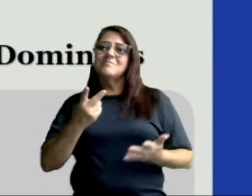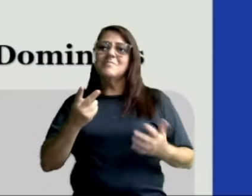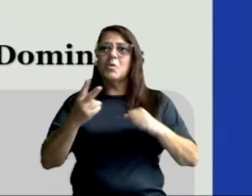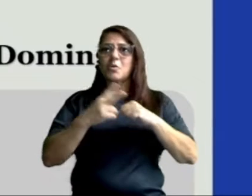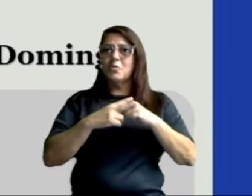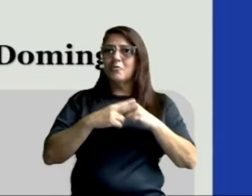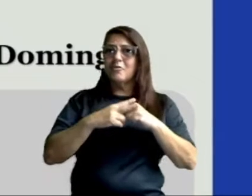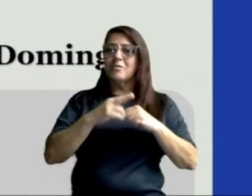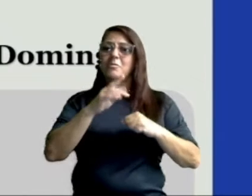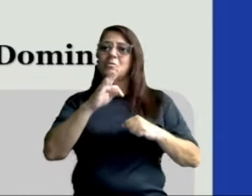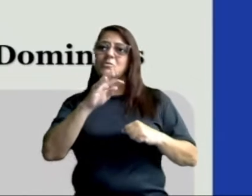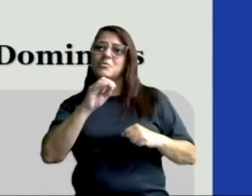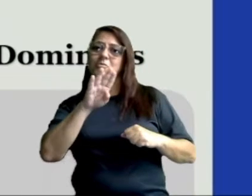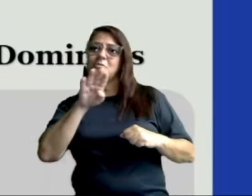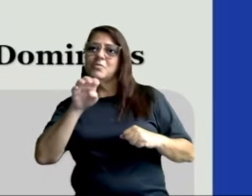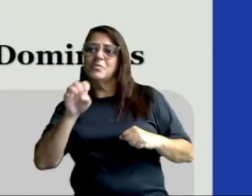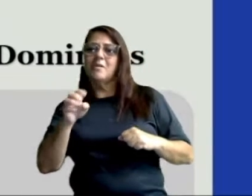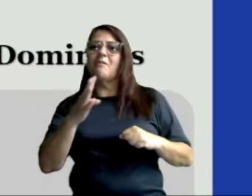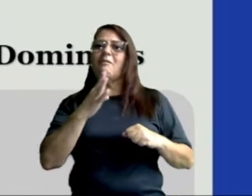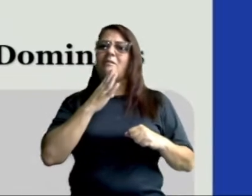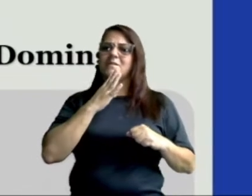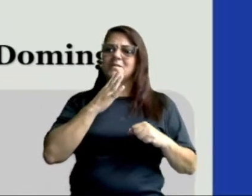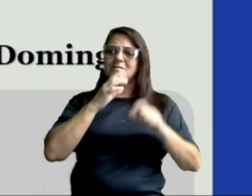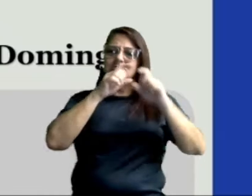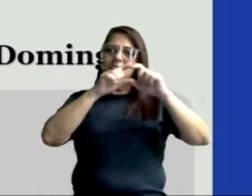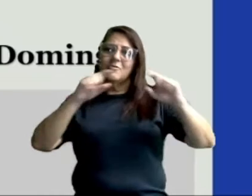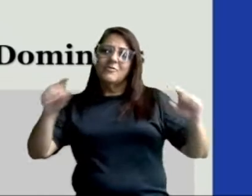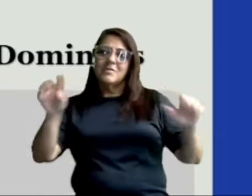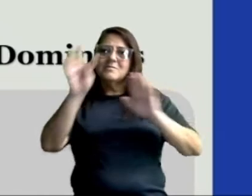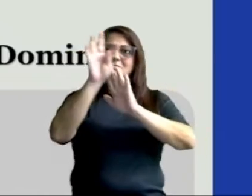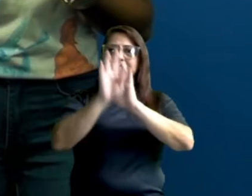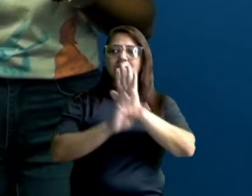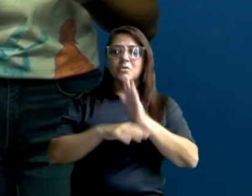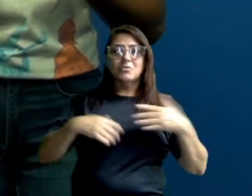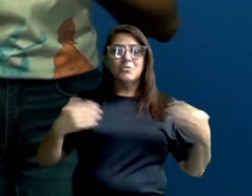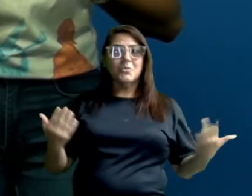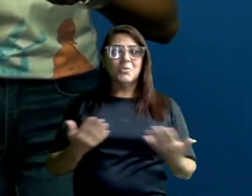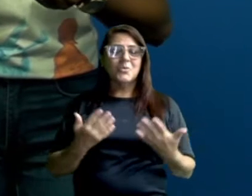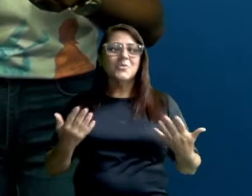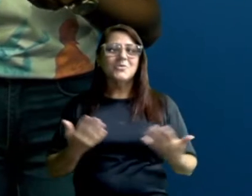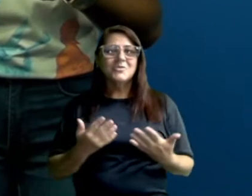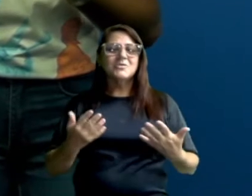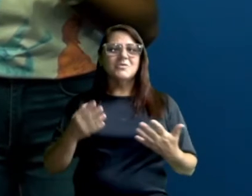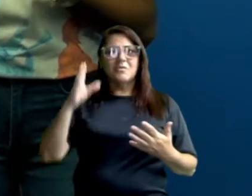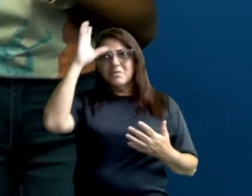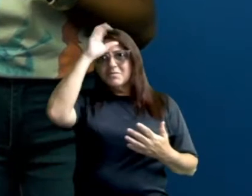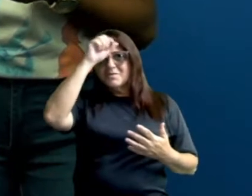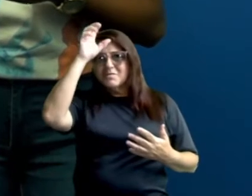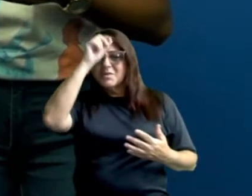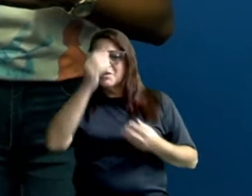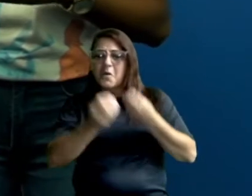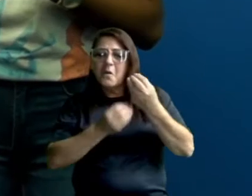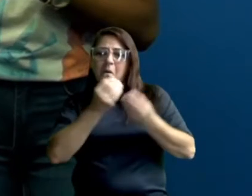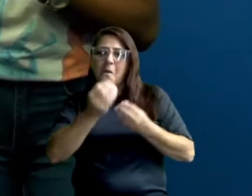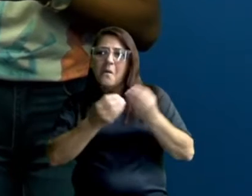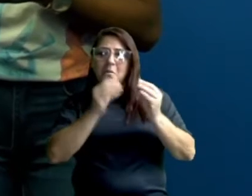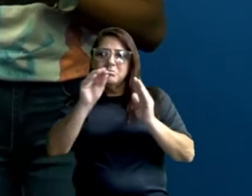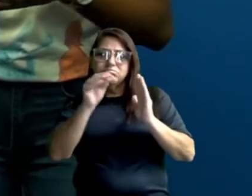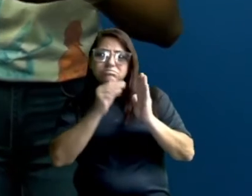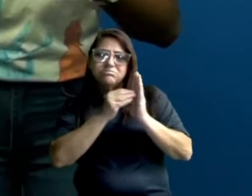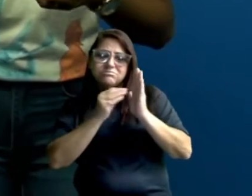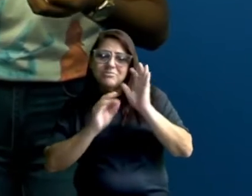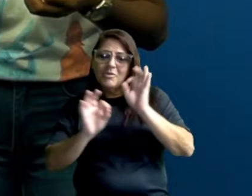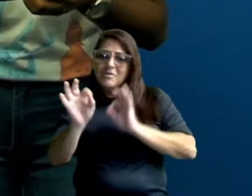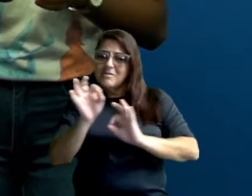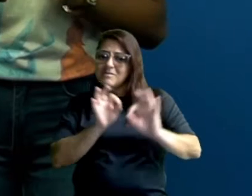reconhecê-lo em frases e textos. É isso mesmo. Hoje a gente vai ver quais são as formas que ele